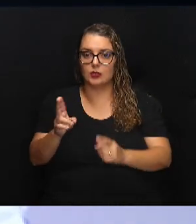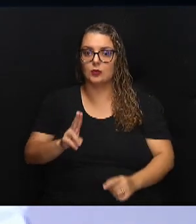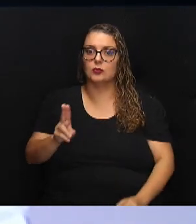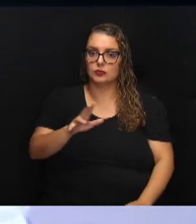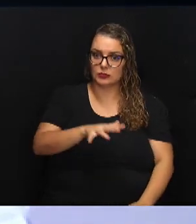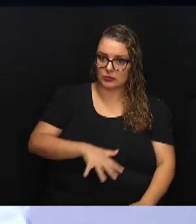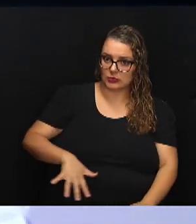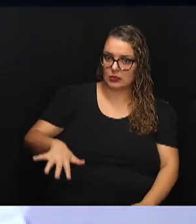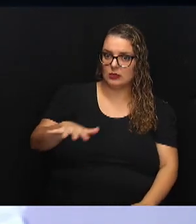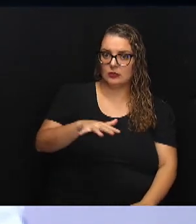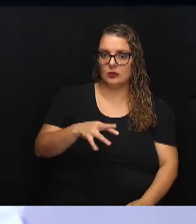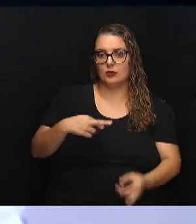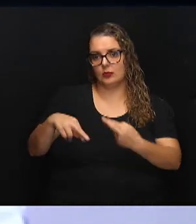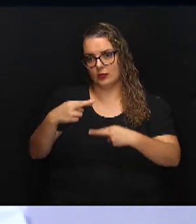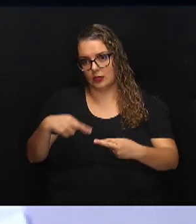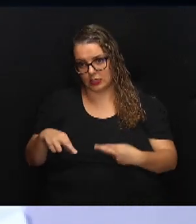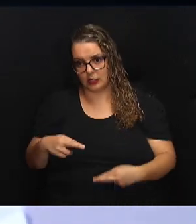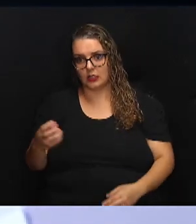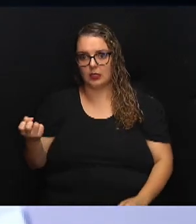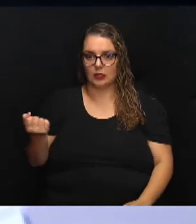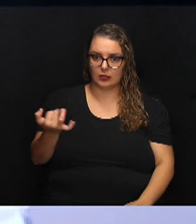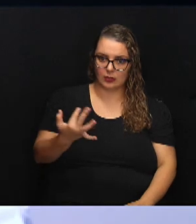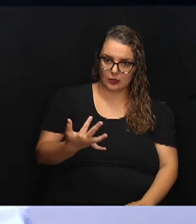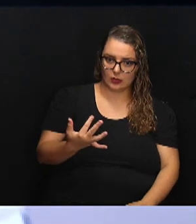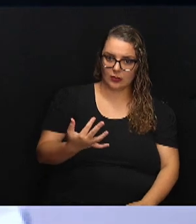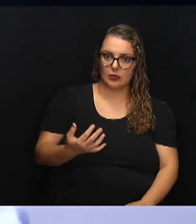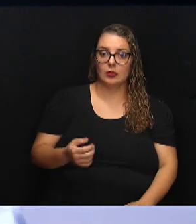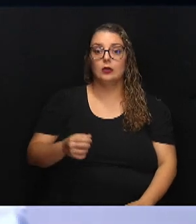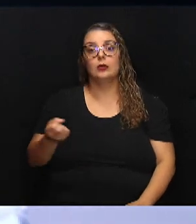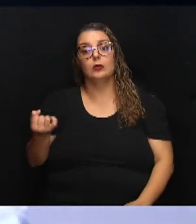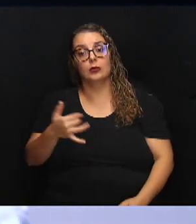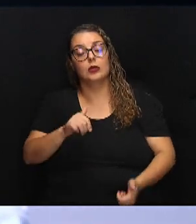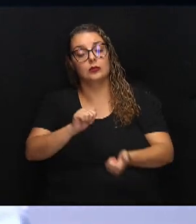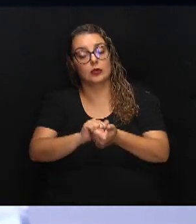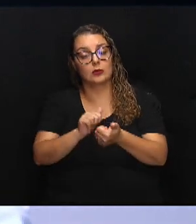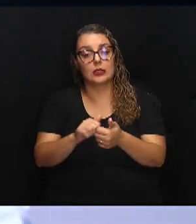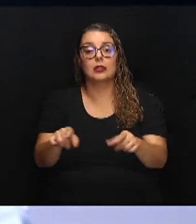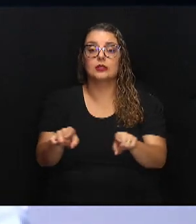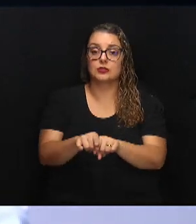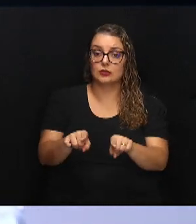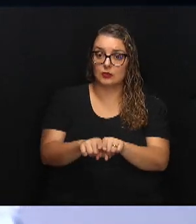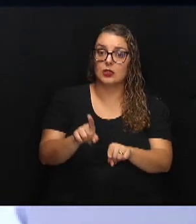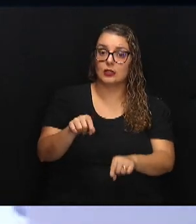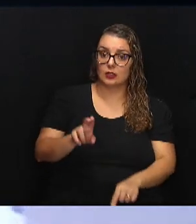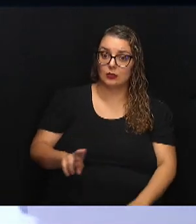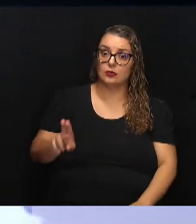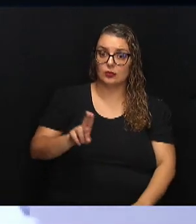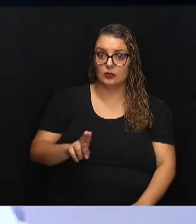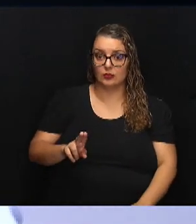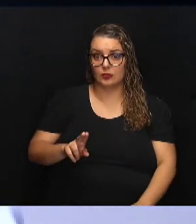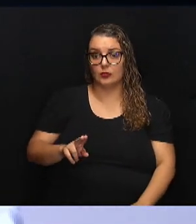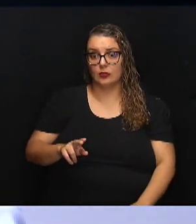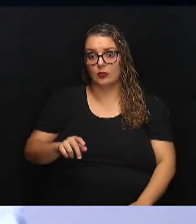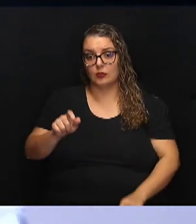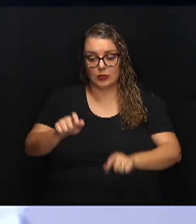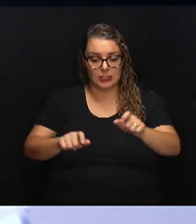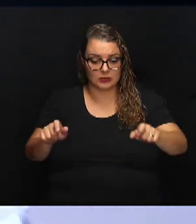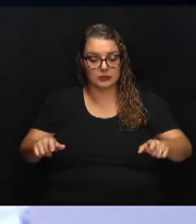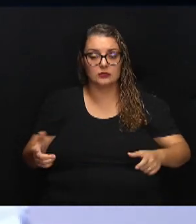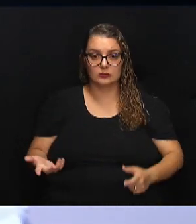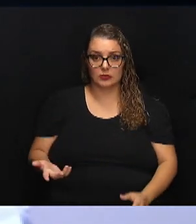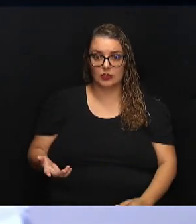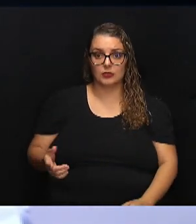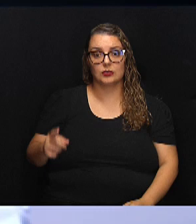região em relação tanto à quantidade quanto à qualidade da água que é consumida por esses usuários que,